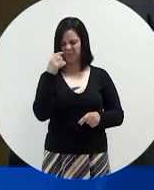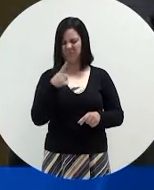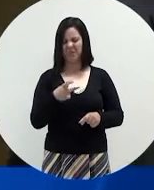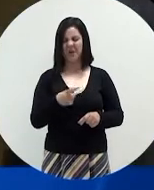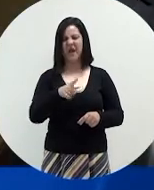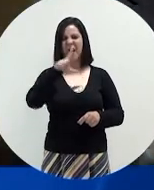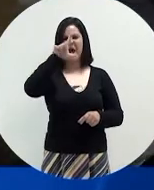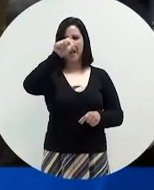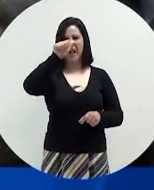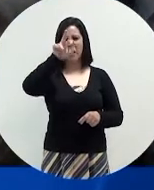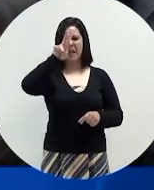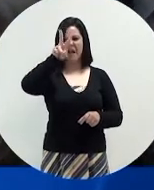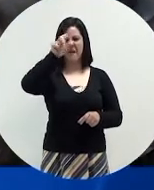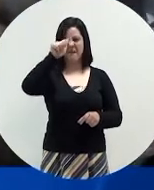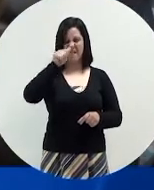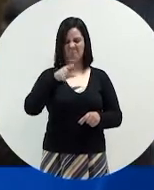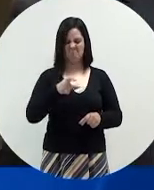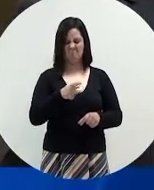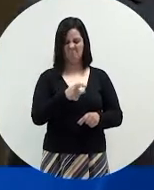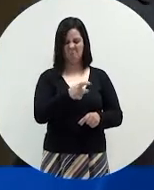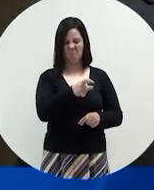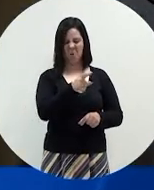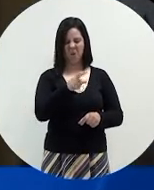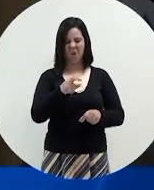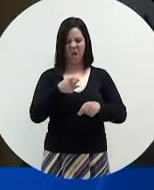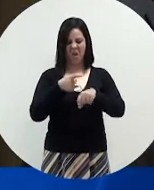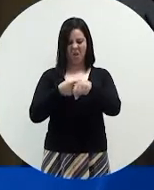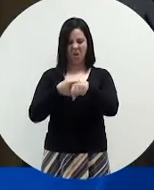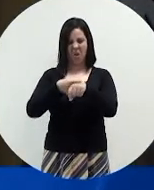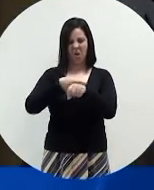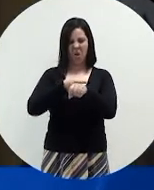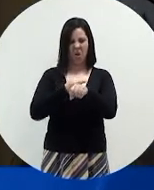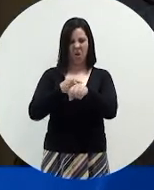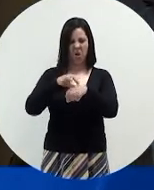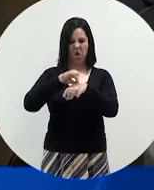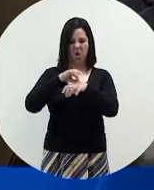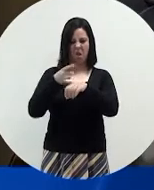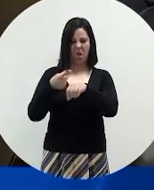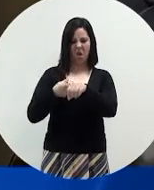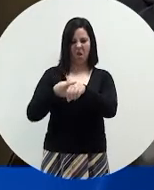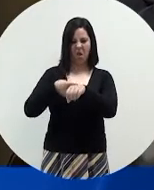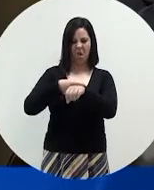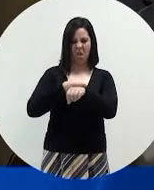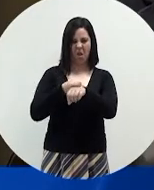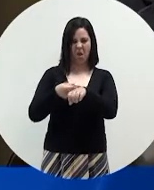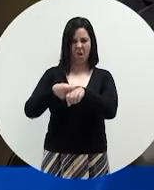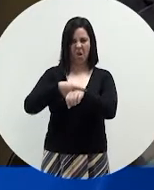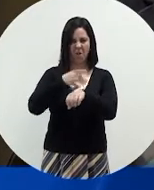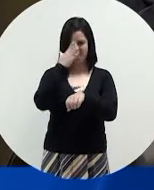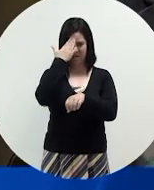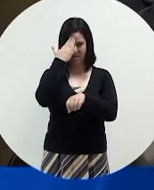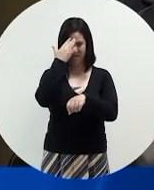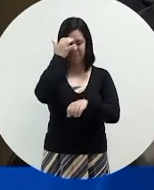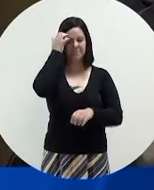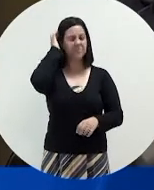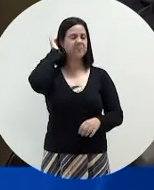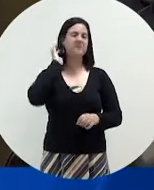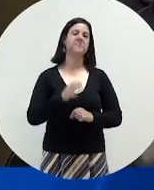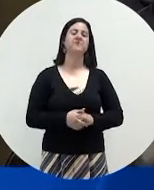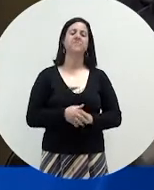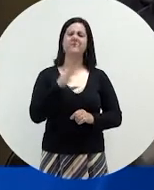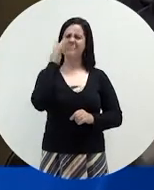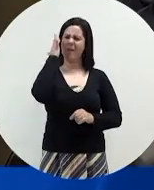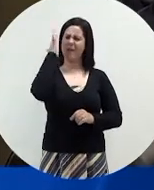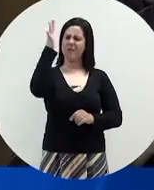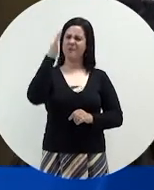aquelas coisinhas branca, feia, nojenta, que às vezes dá em carne podre? Já viu? Eu nem sei como chama aquela coisa